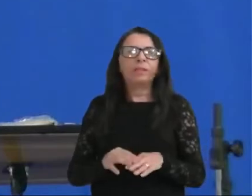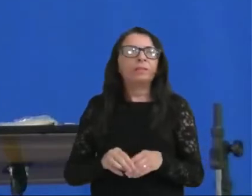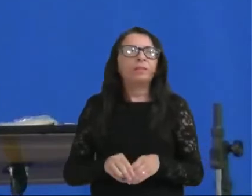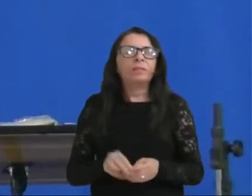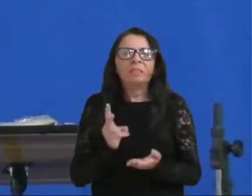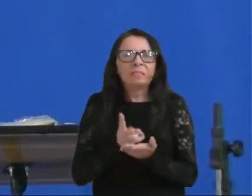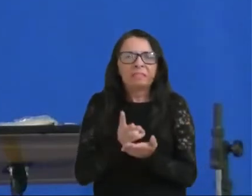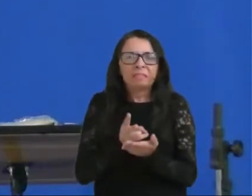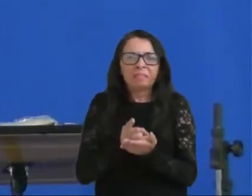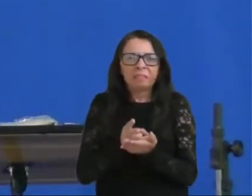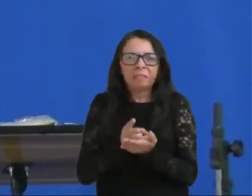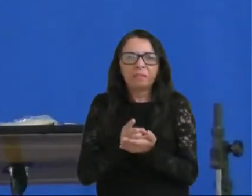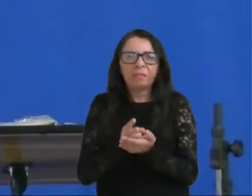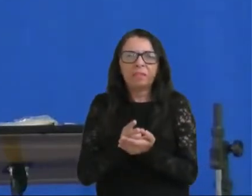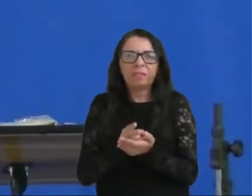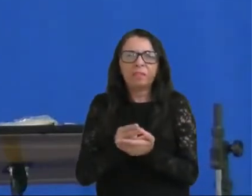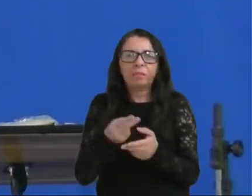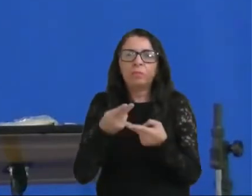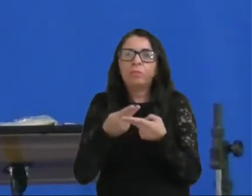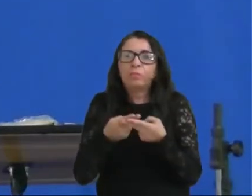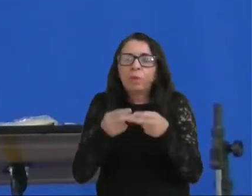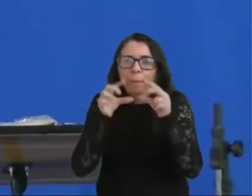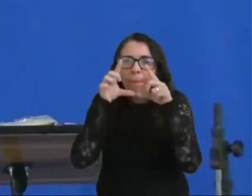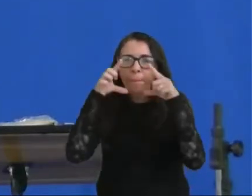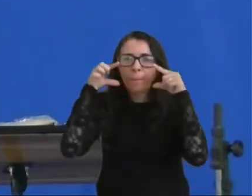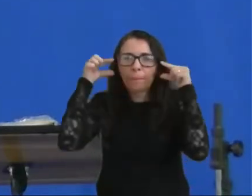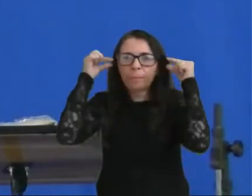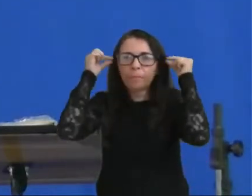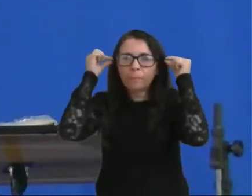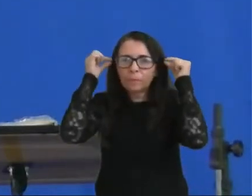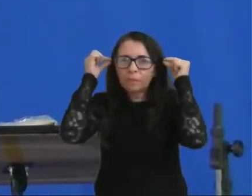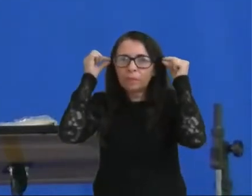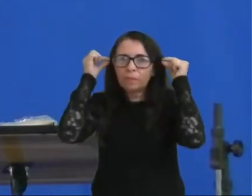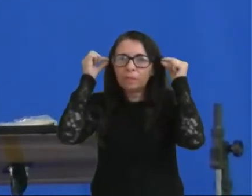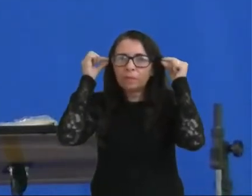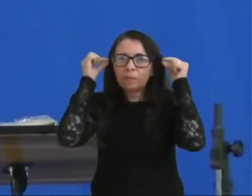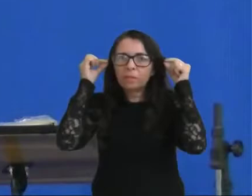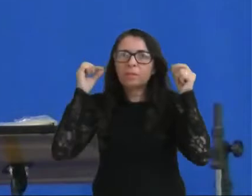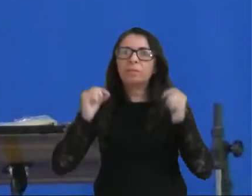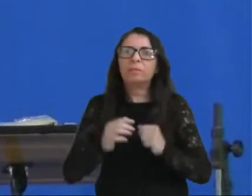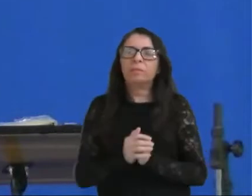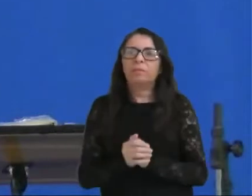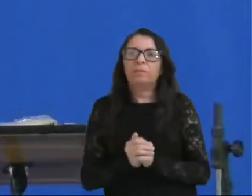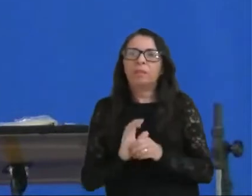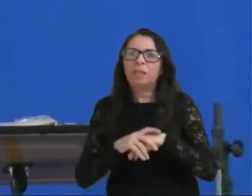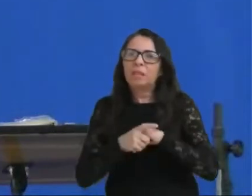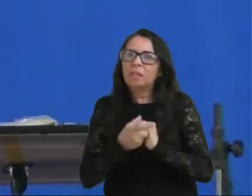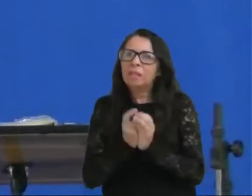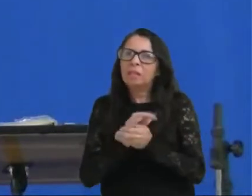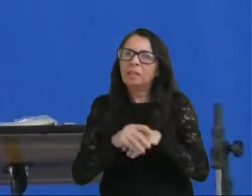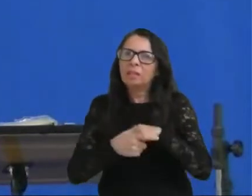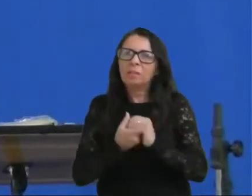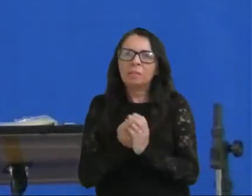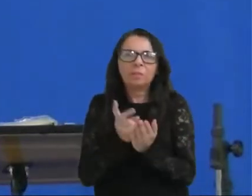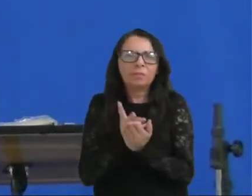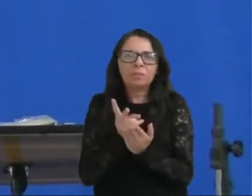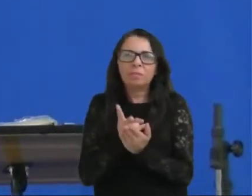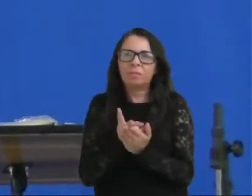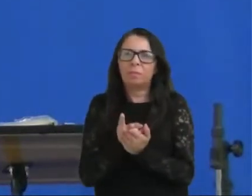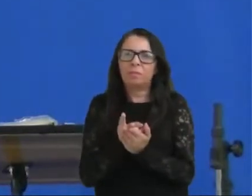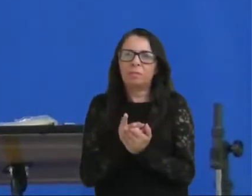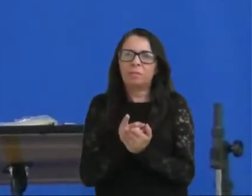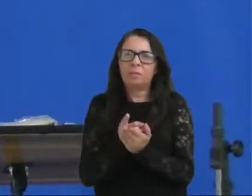testou positivo. O nosso irmão Isaac testou positivo, esteve internado, está internado. O